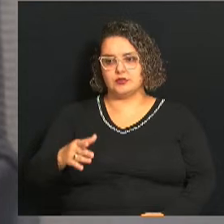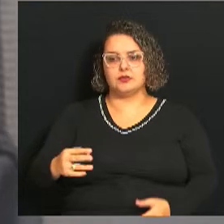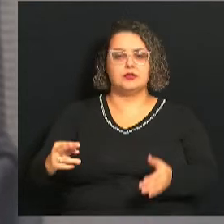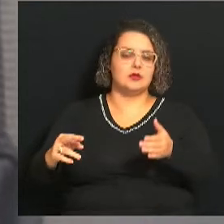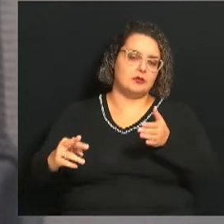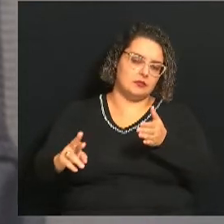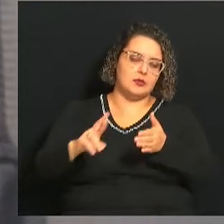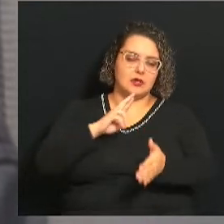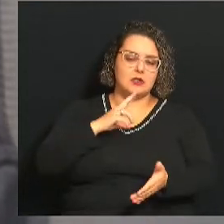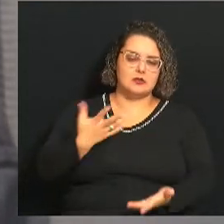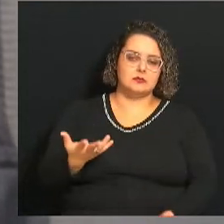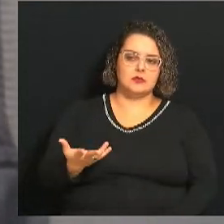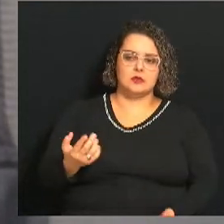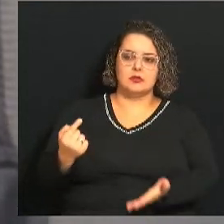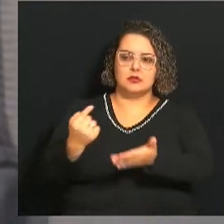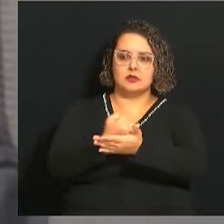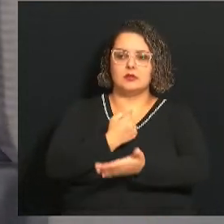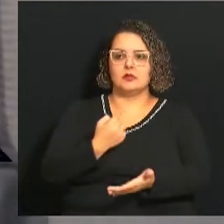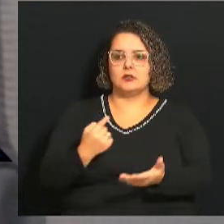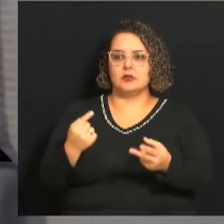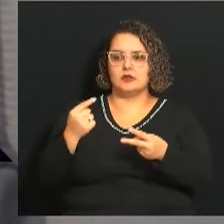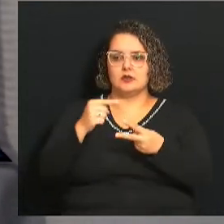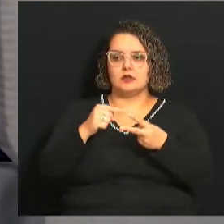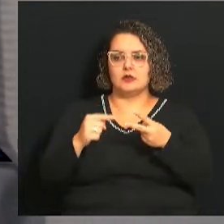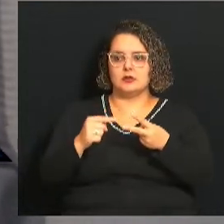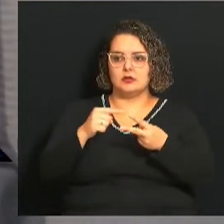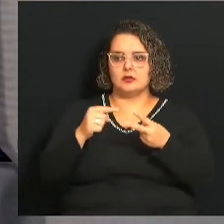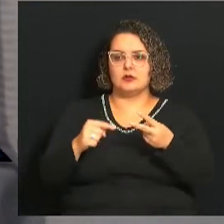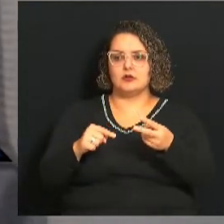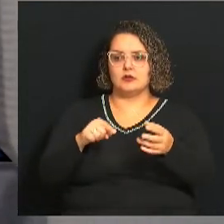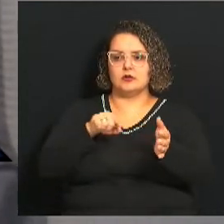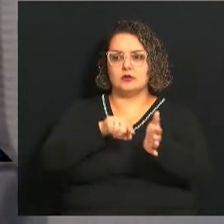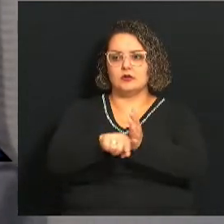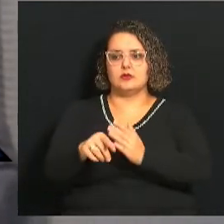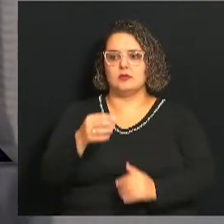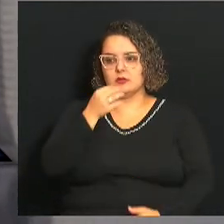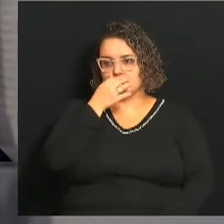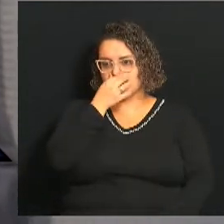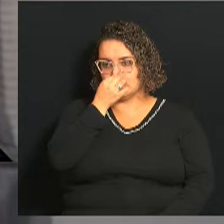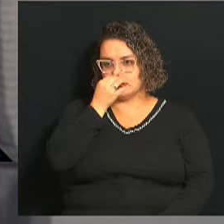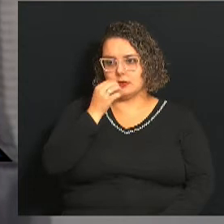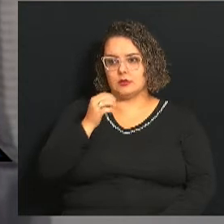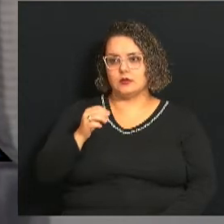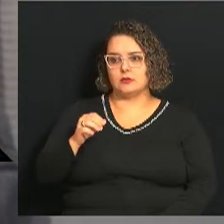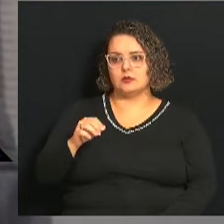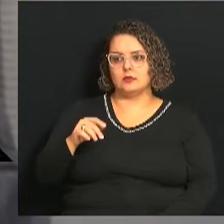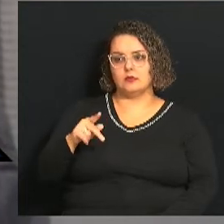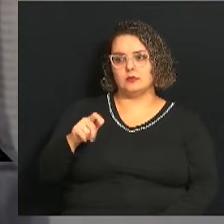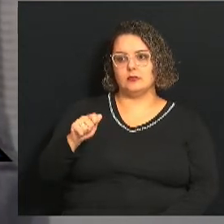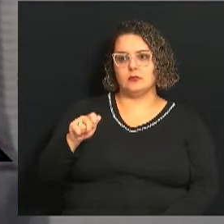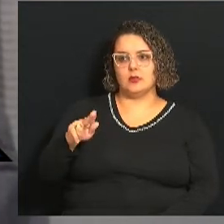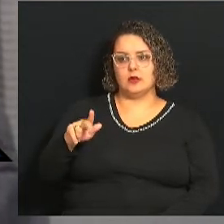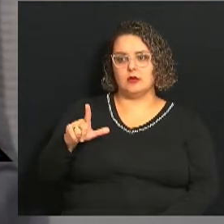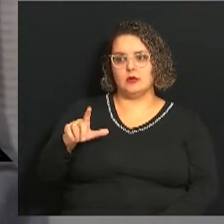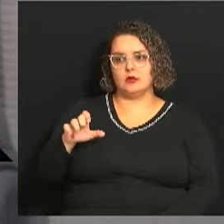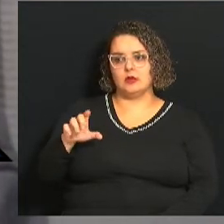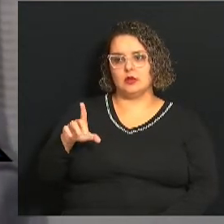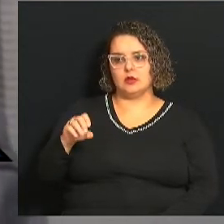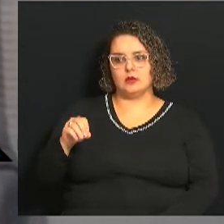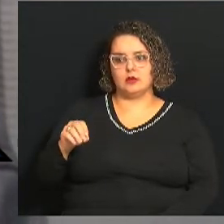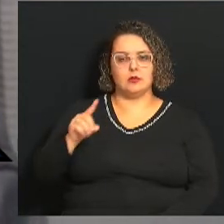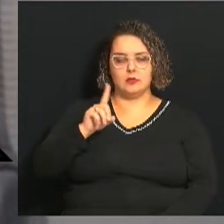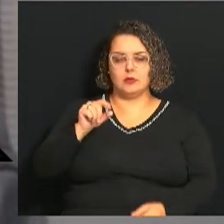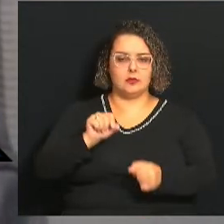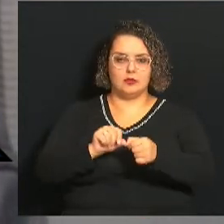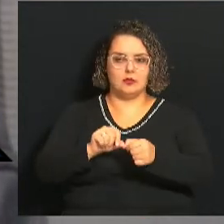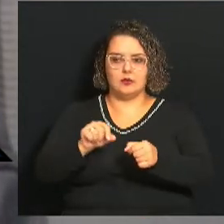perguntas. Ficou duas questões aqui para o Paulela. Uma que eu não tinha feito, tá? Em relação ao